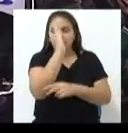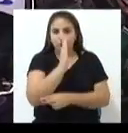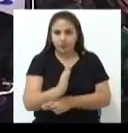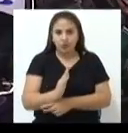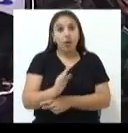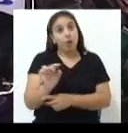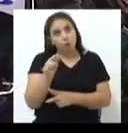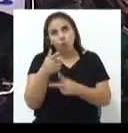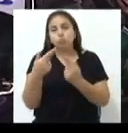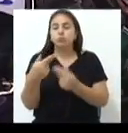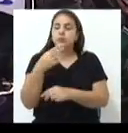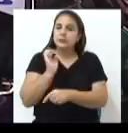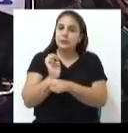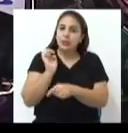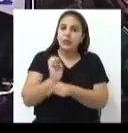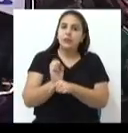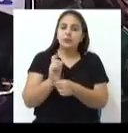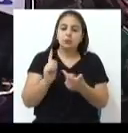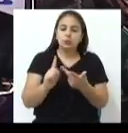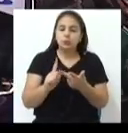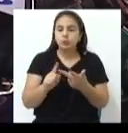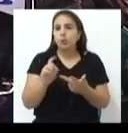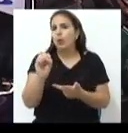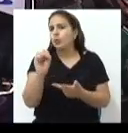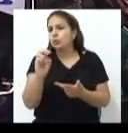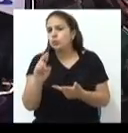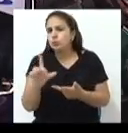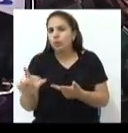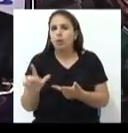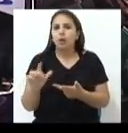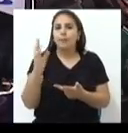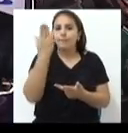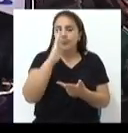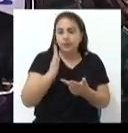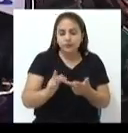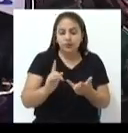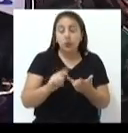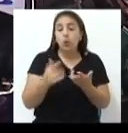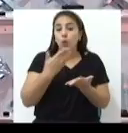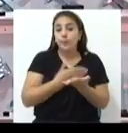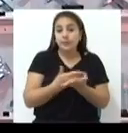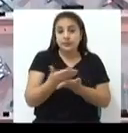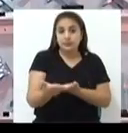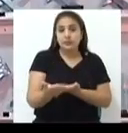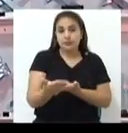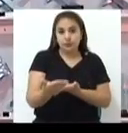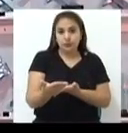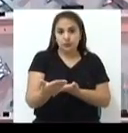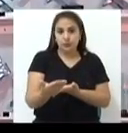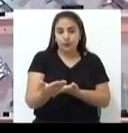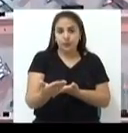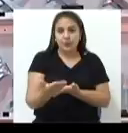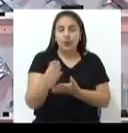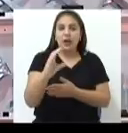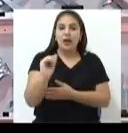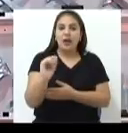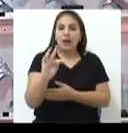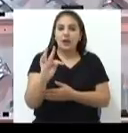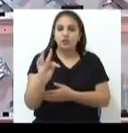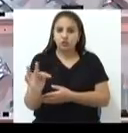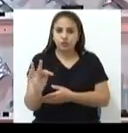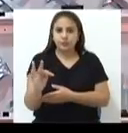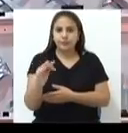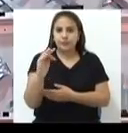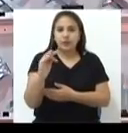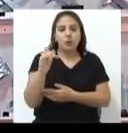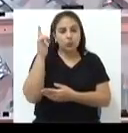alguns estaduais, sul-brasileiros, começando pelo kart. Fui campeão brasileiro de kart, fui campeão